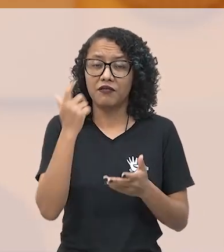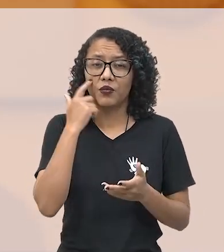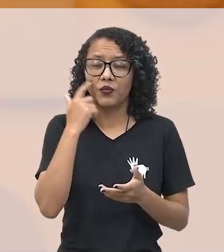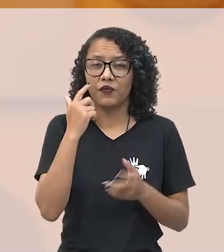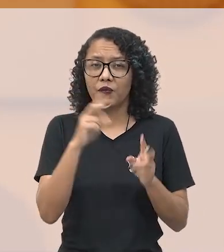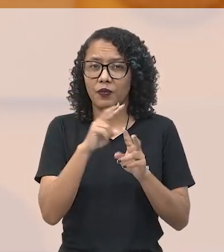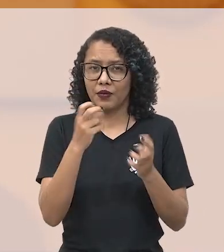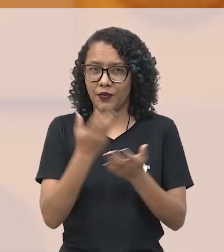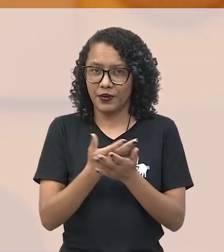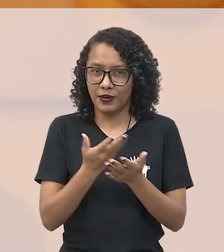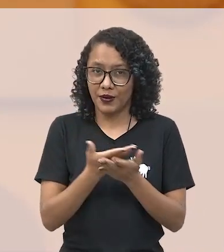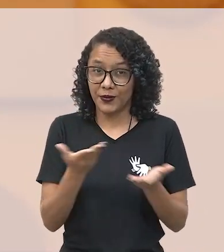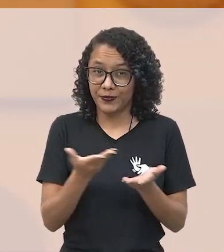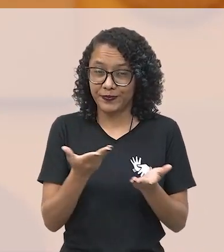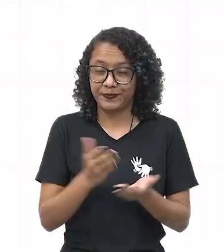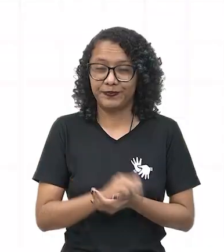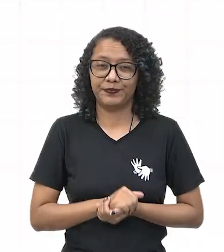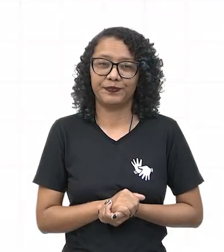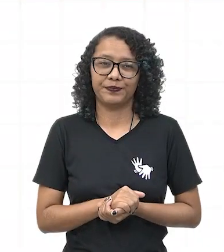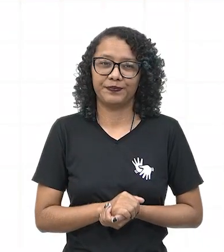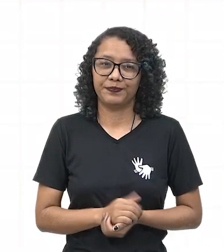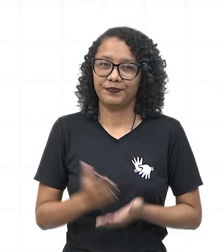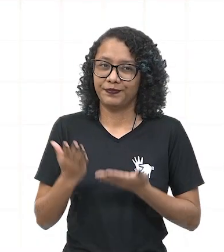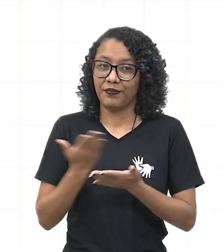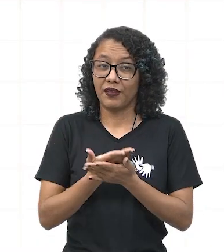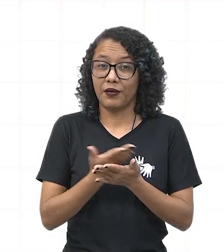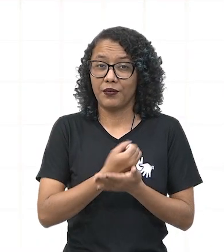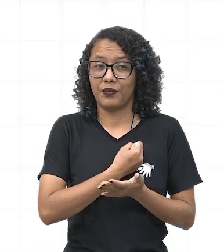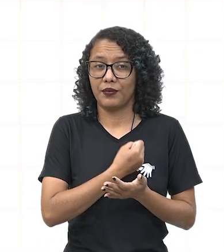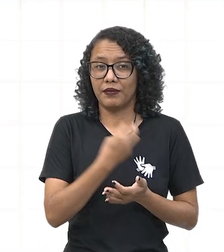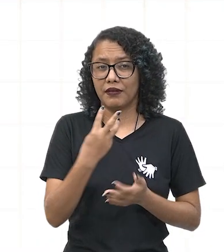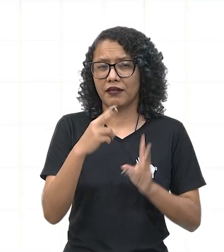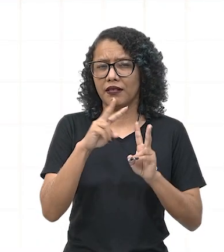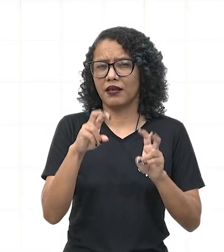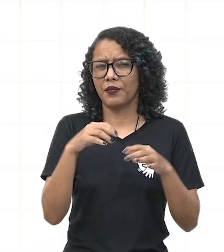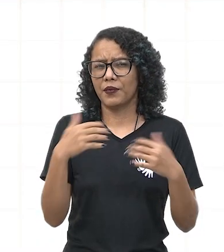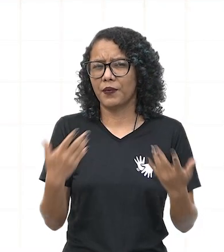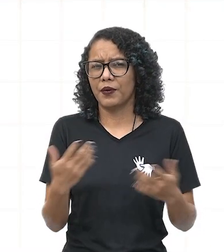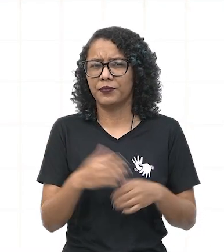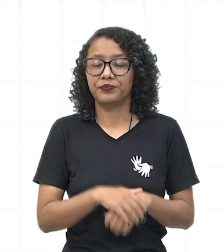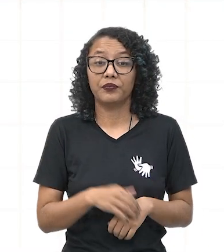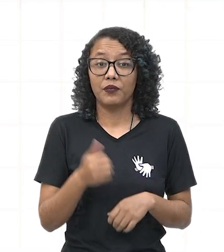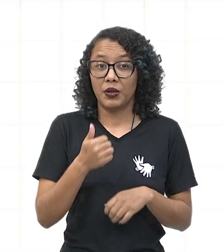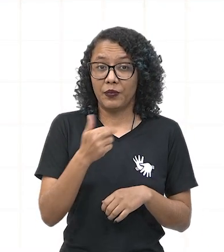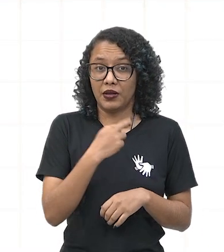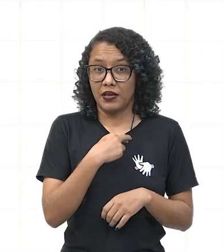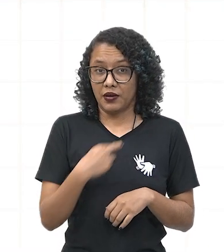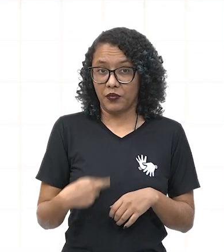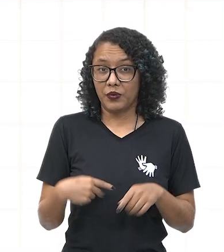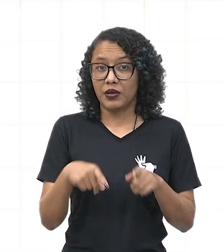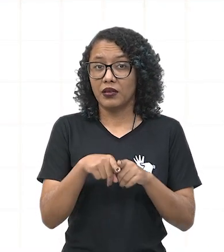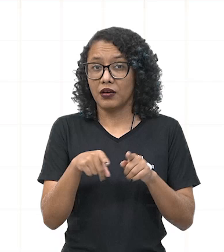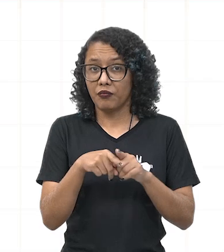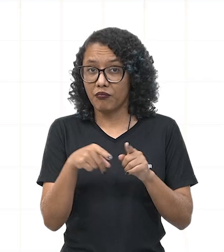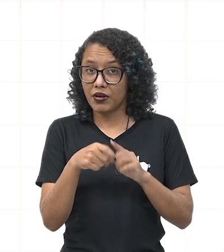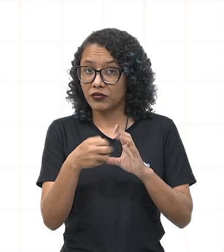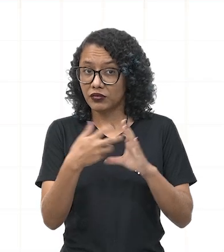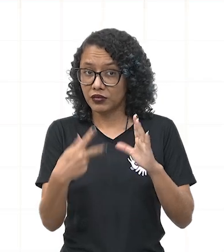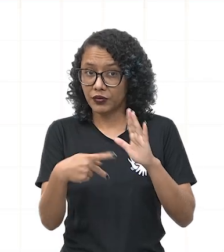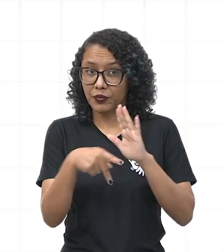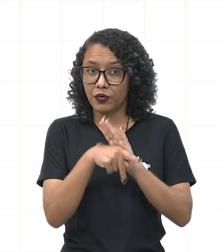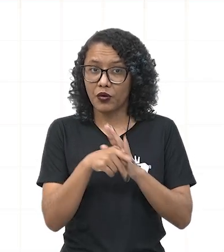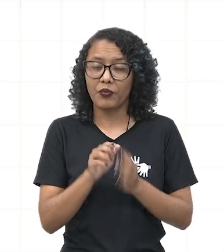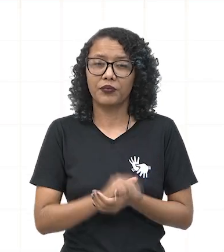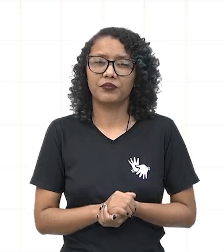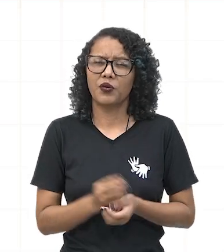o objeto de conhecimento desta aula. Aula 3, objeto de conhecimento, Primeira República e suas